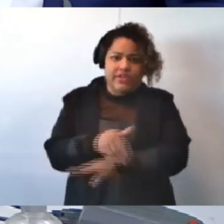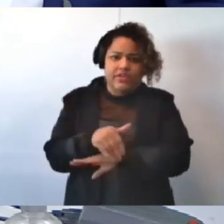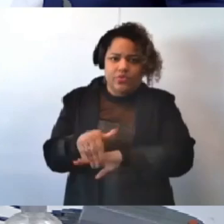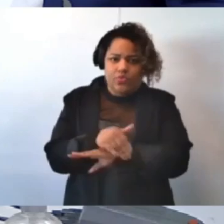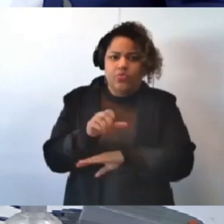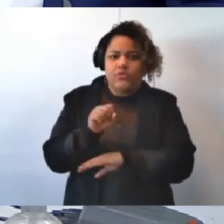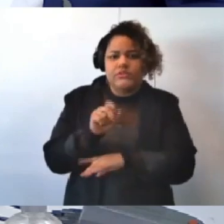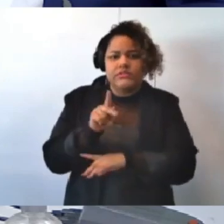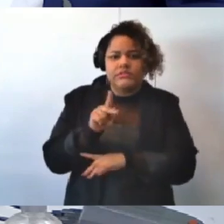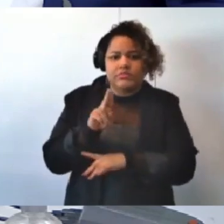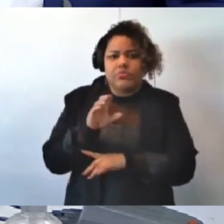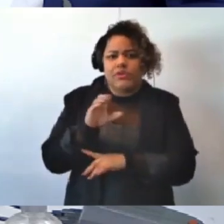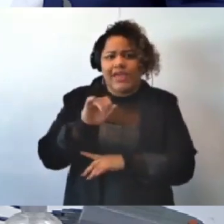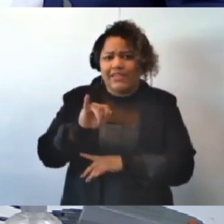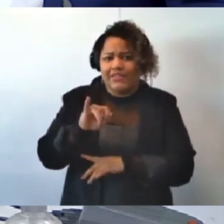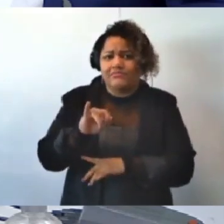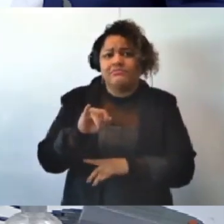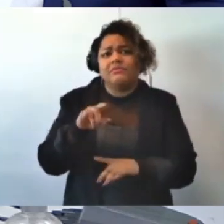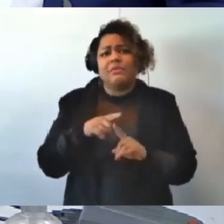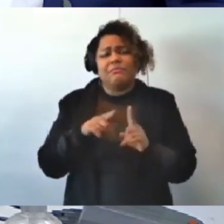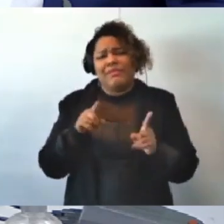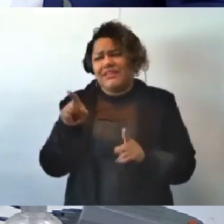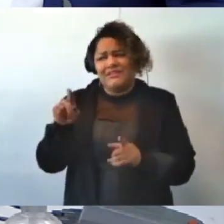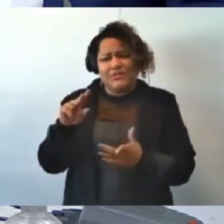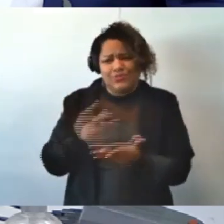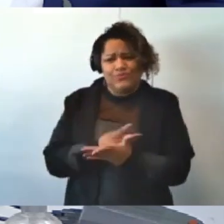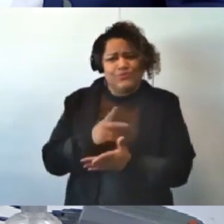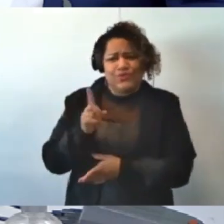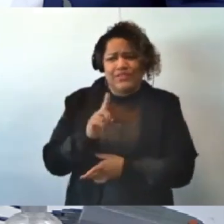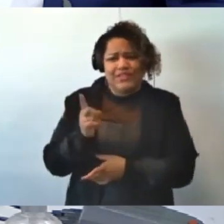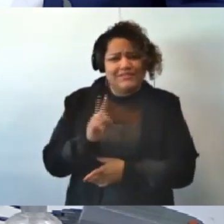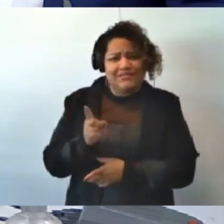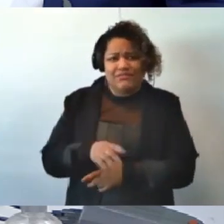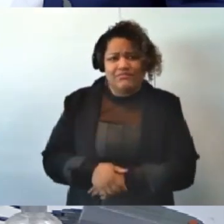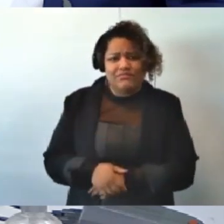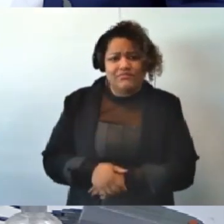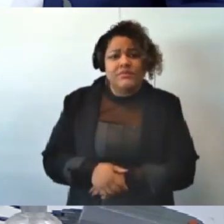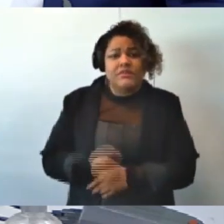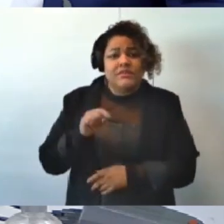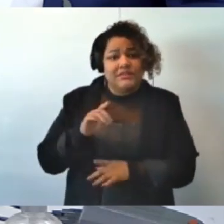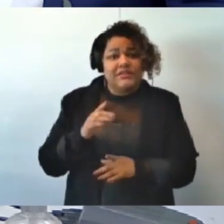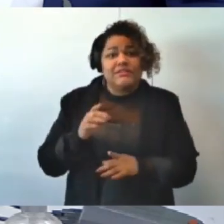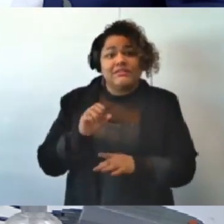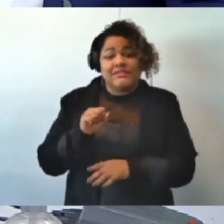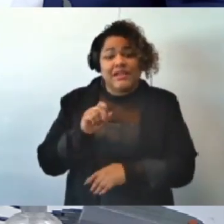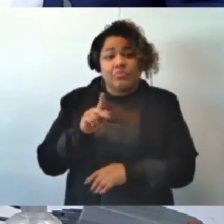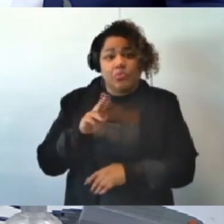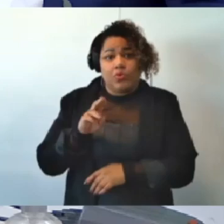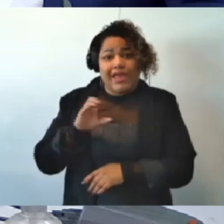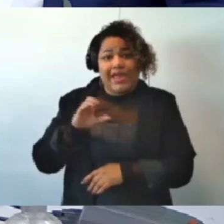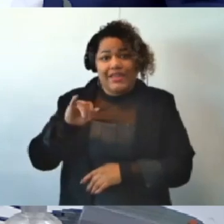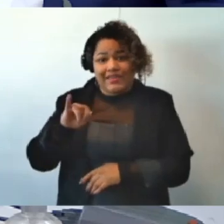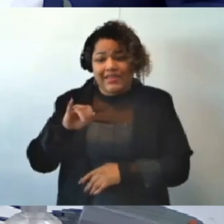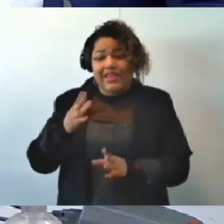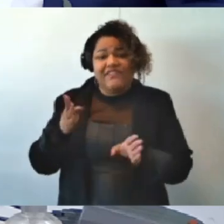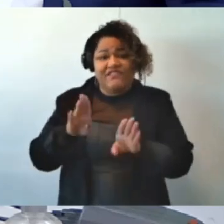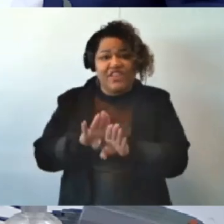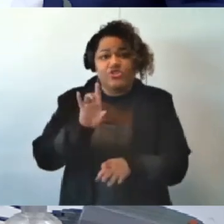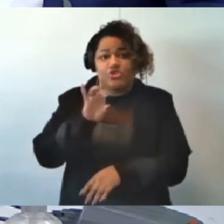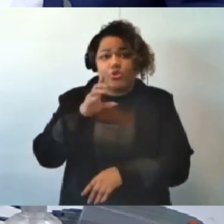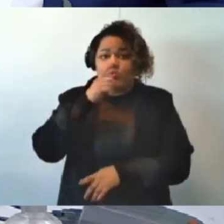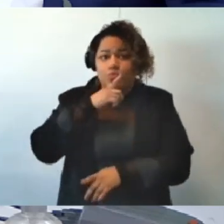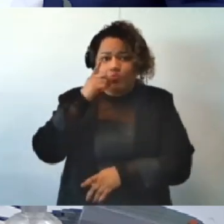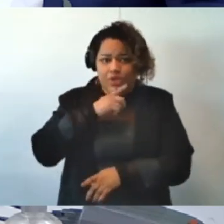Na verdade, isso não acontece. A Sapucaí é fechada dia de domingo, e aí, quando tem eventos, aí sim se